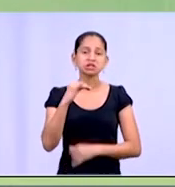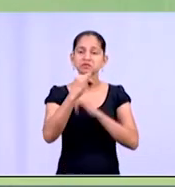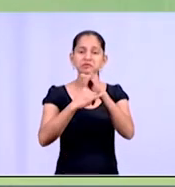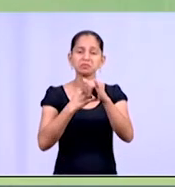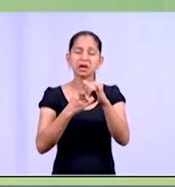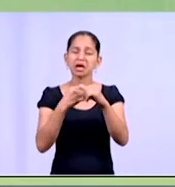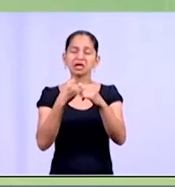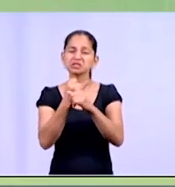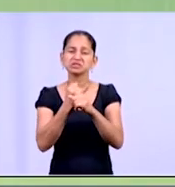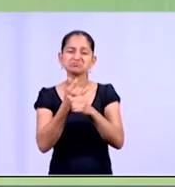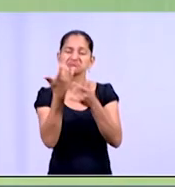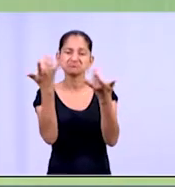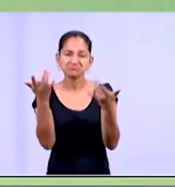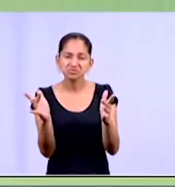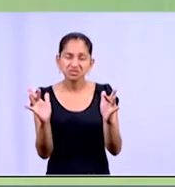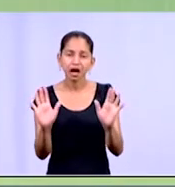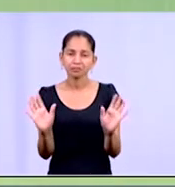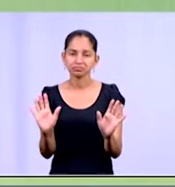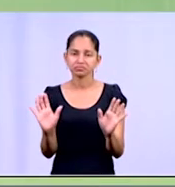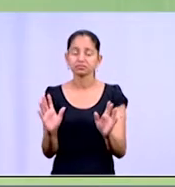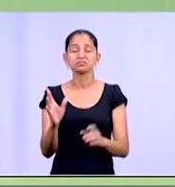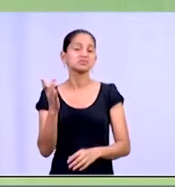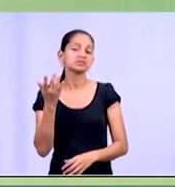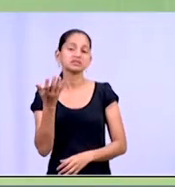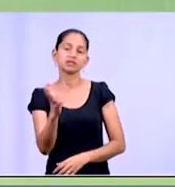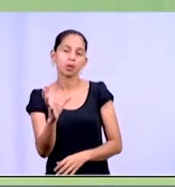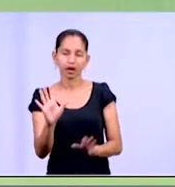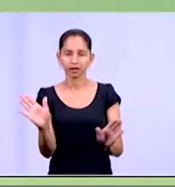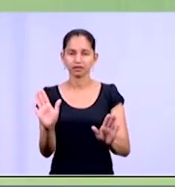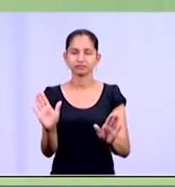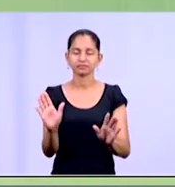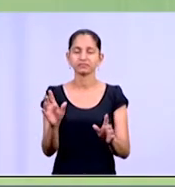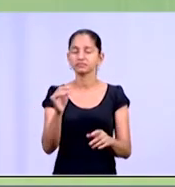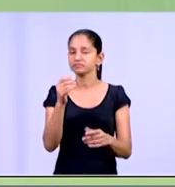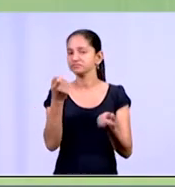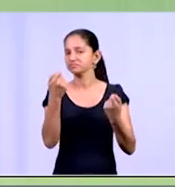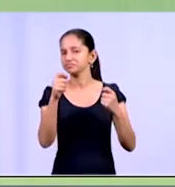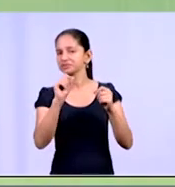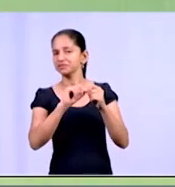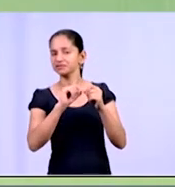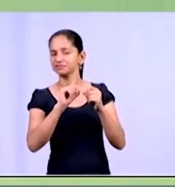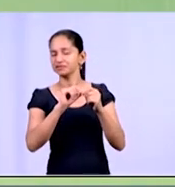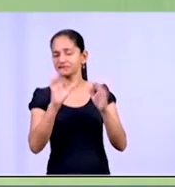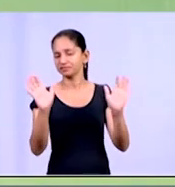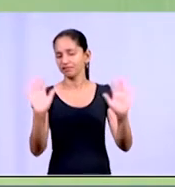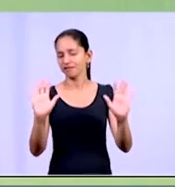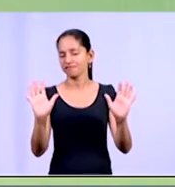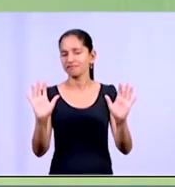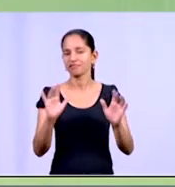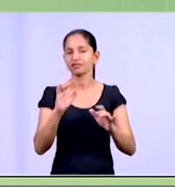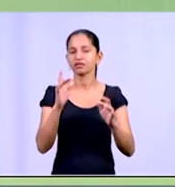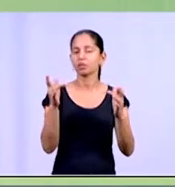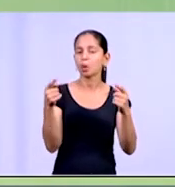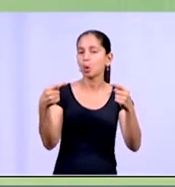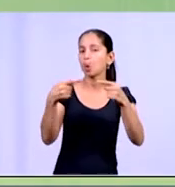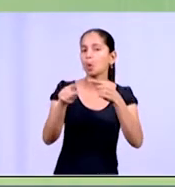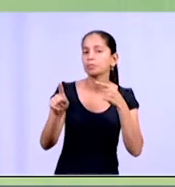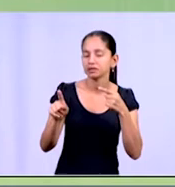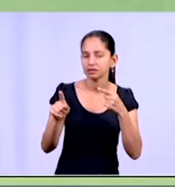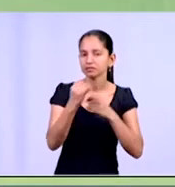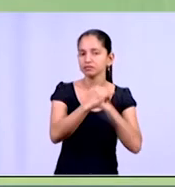né, e nem quero saber o que eu faço hoje. Não preciso de tecnologia. Vamos